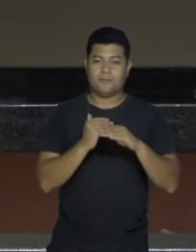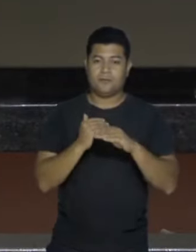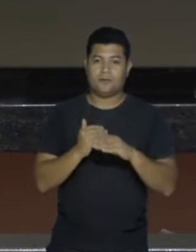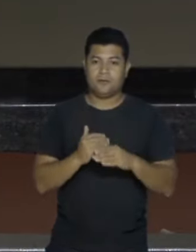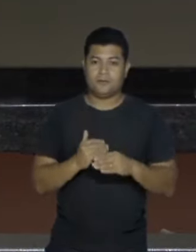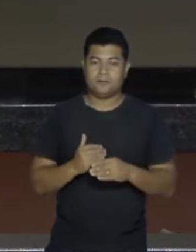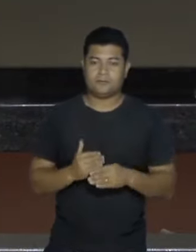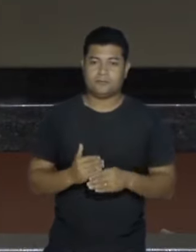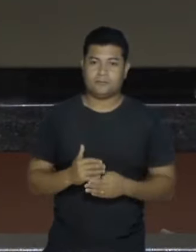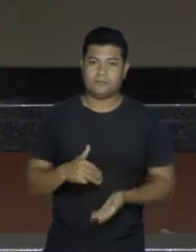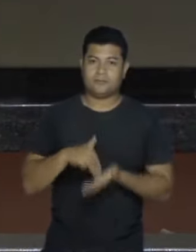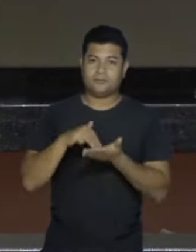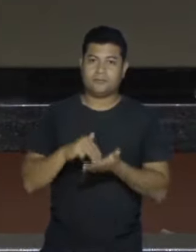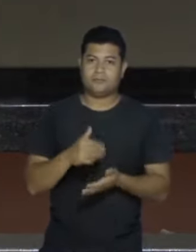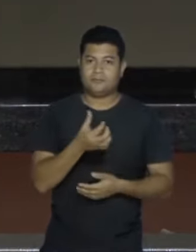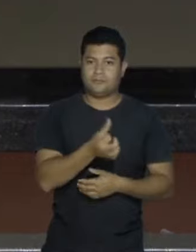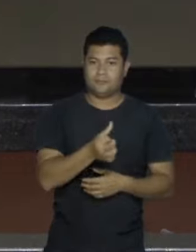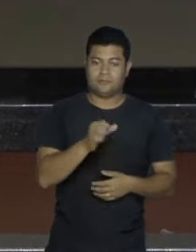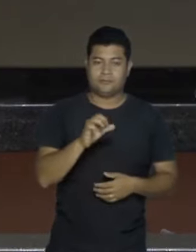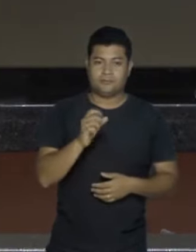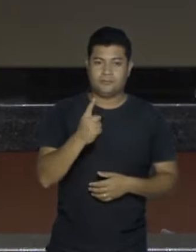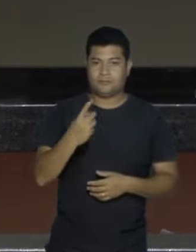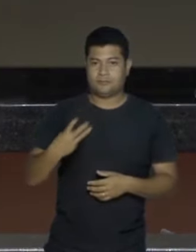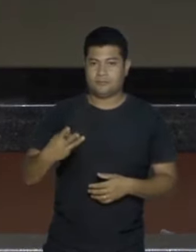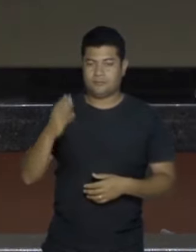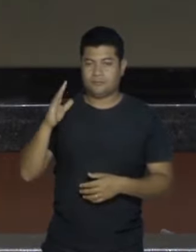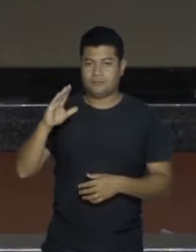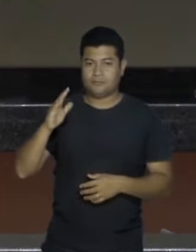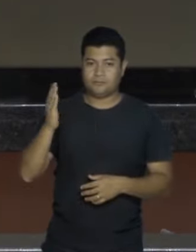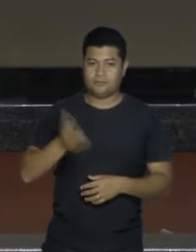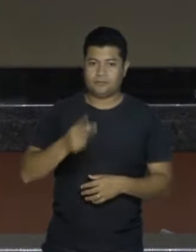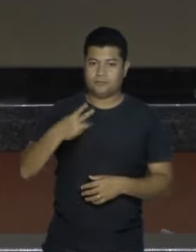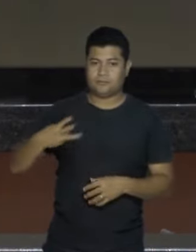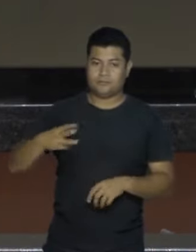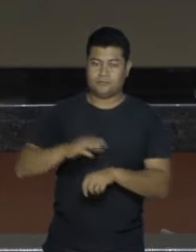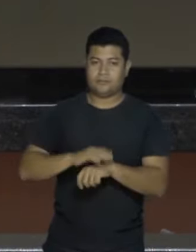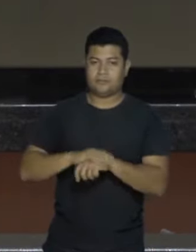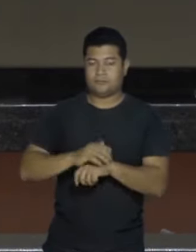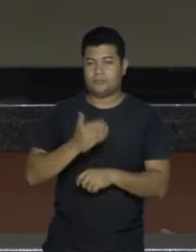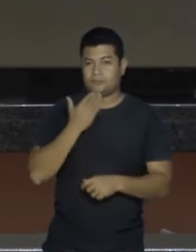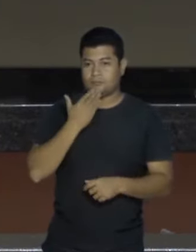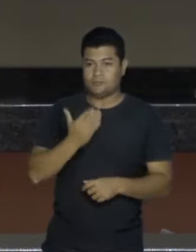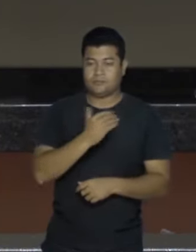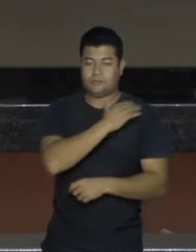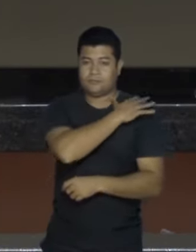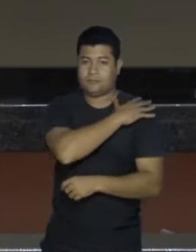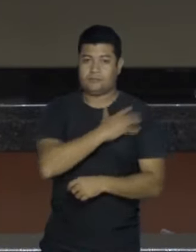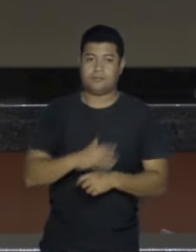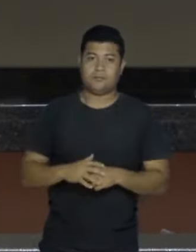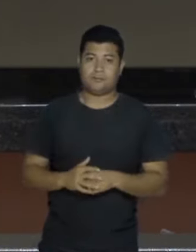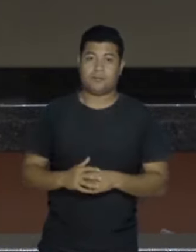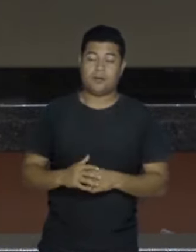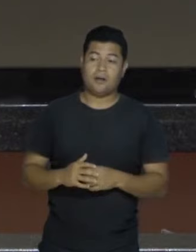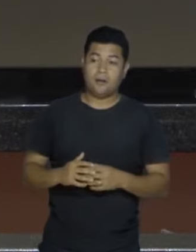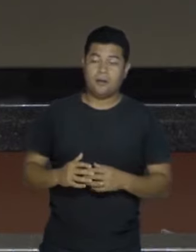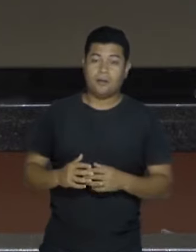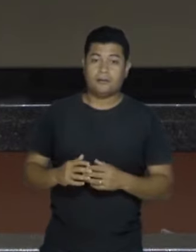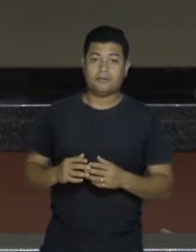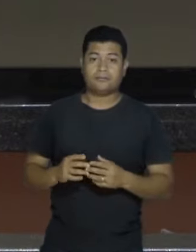emoção 613 2023 da altura do deputado Napoleão Bernardes manifestando Apelou superintendente regional do dnit que proceda